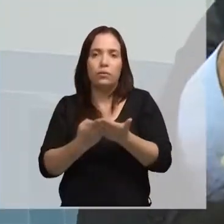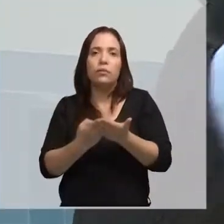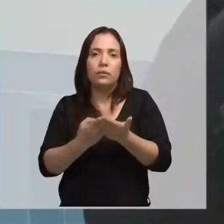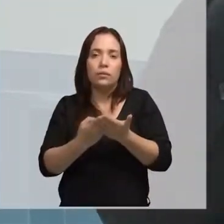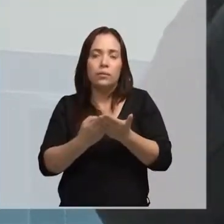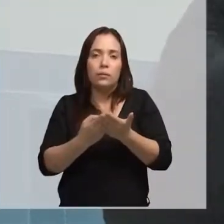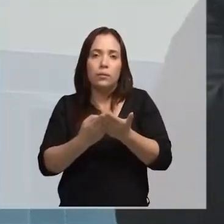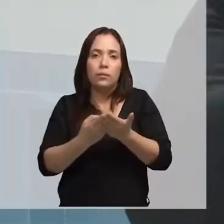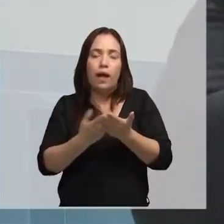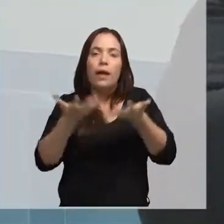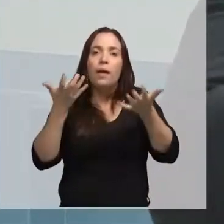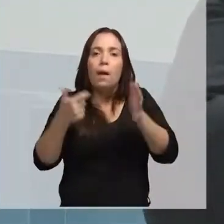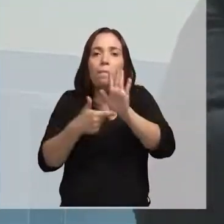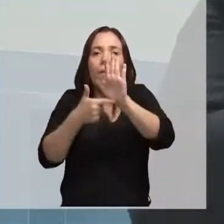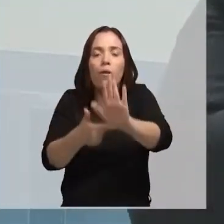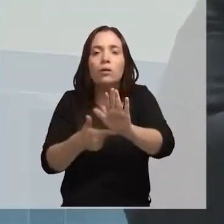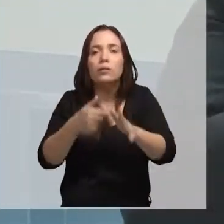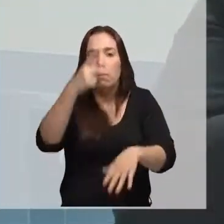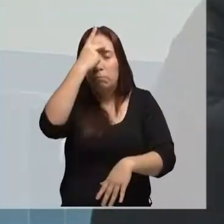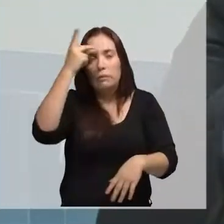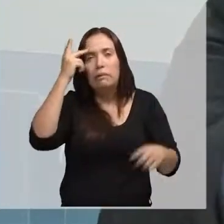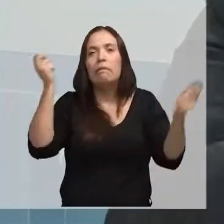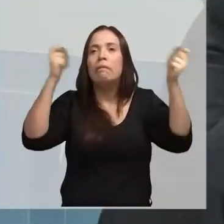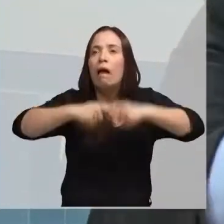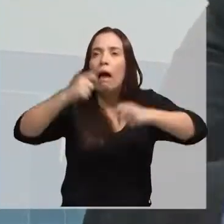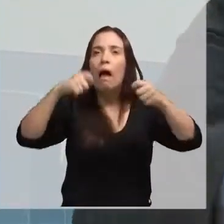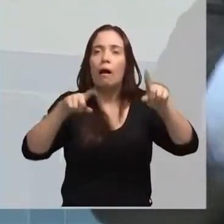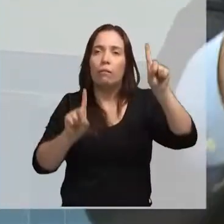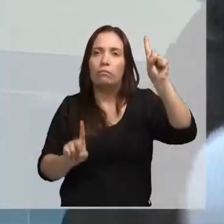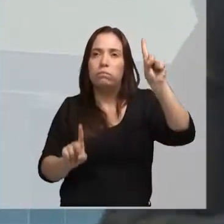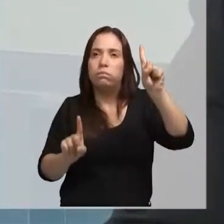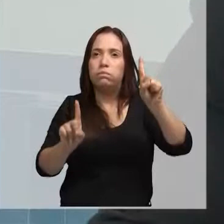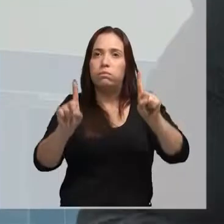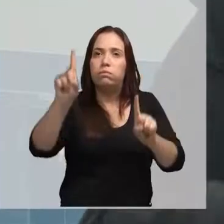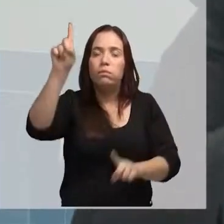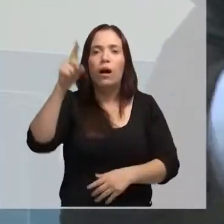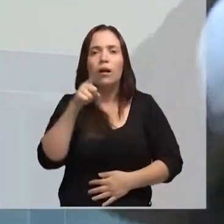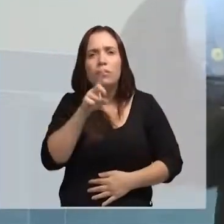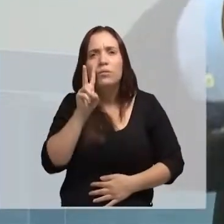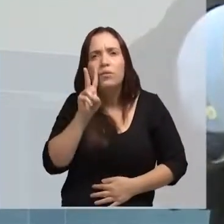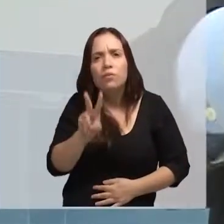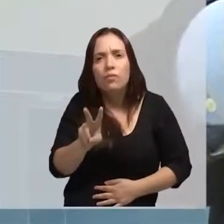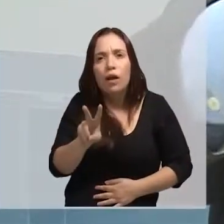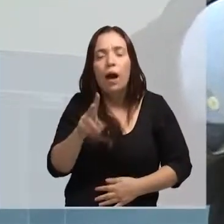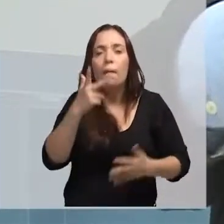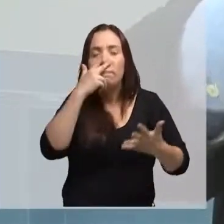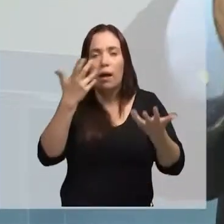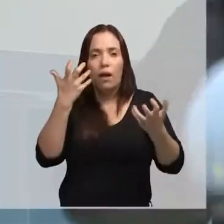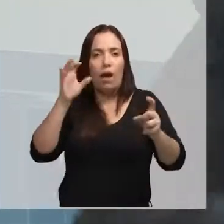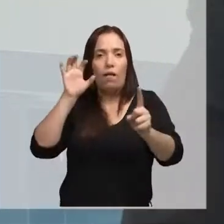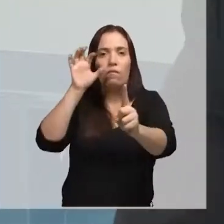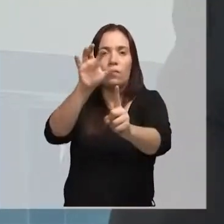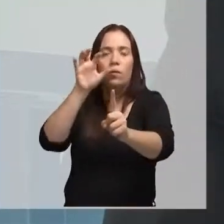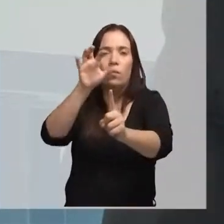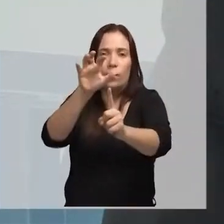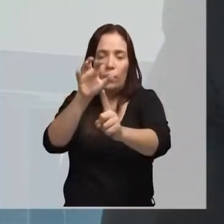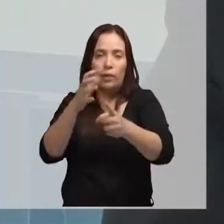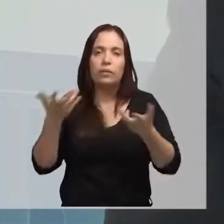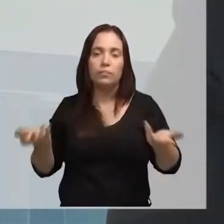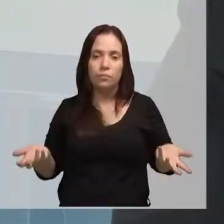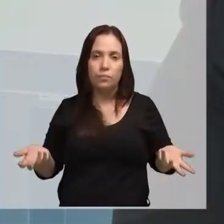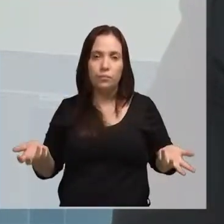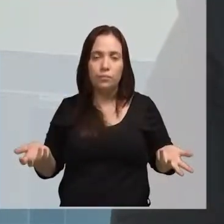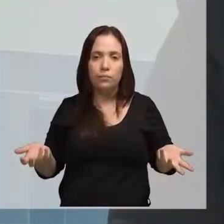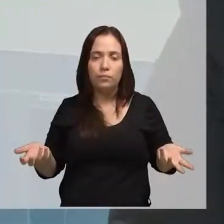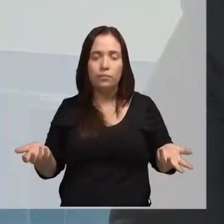passar para você que aquele candidato tem chance de subir. Aí você acha que o cara vai subir para você votar, para induzir você a votar naquele candidato.